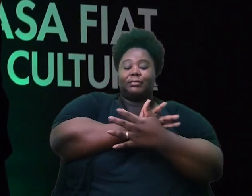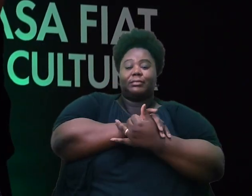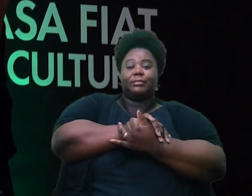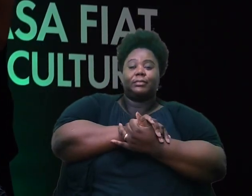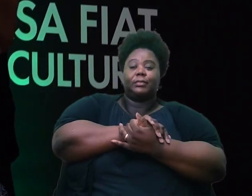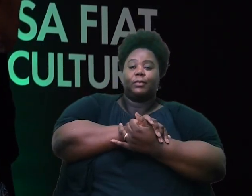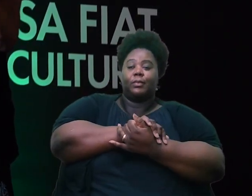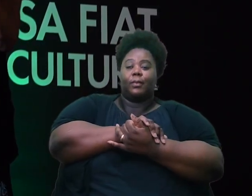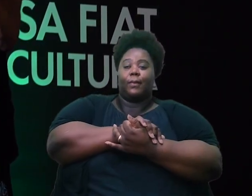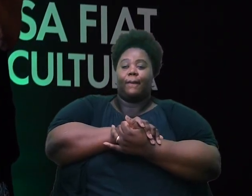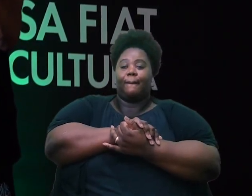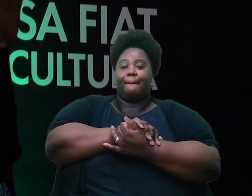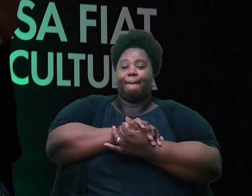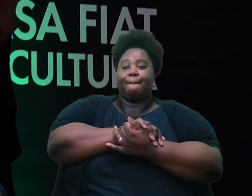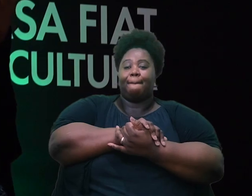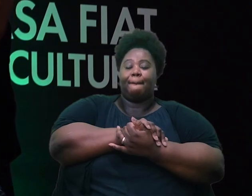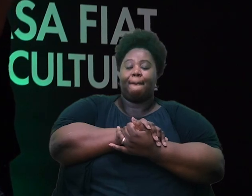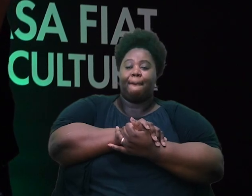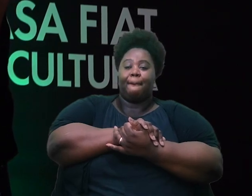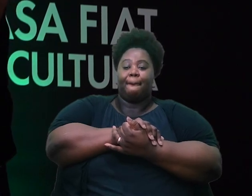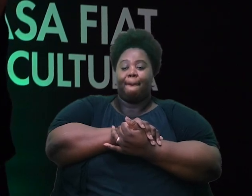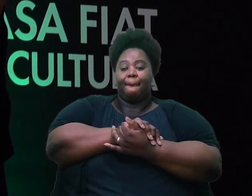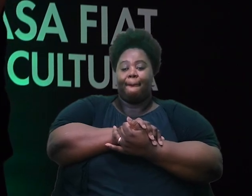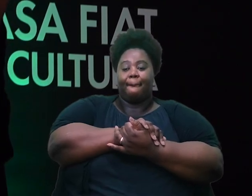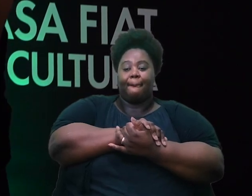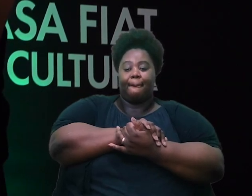chegar. Tilelê, tilelê,